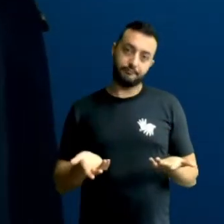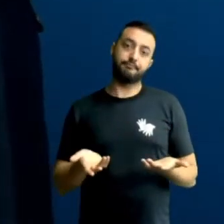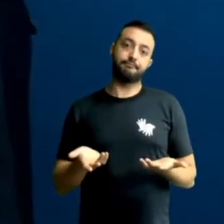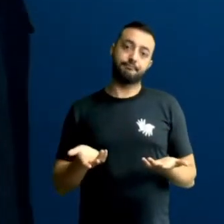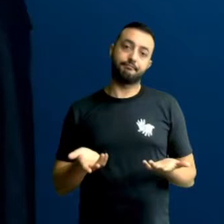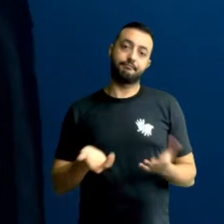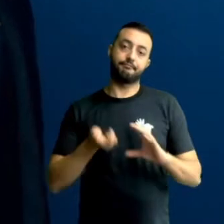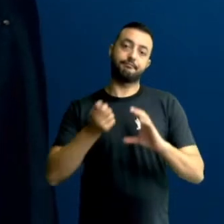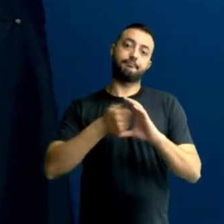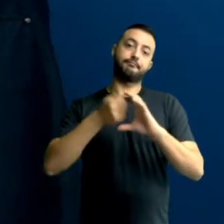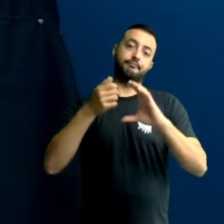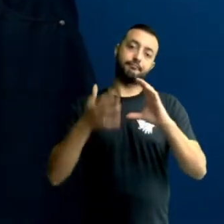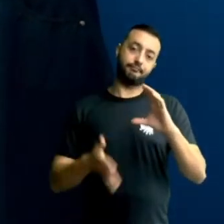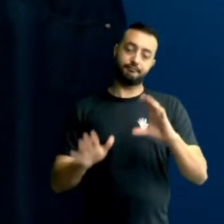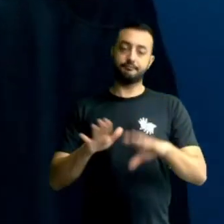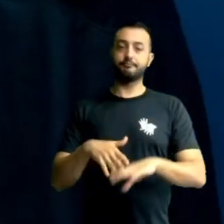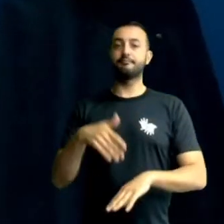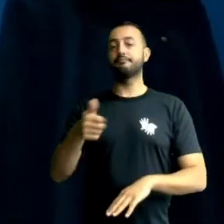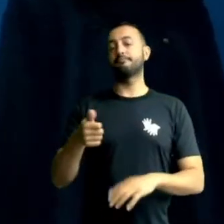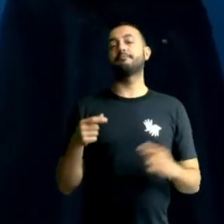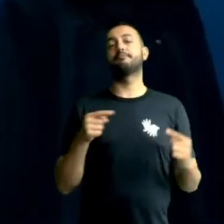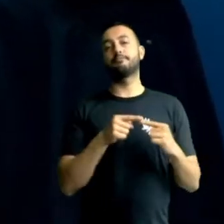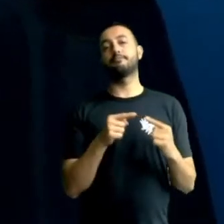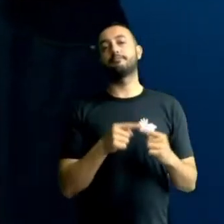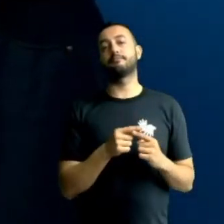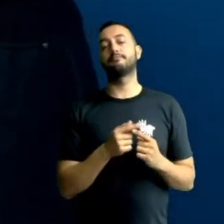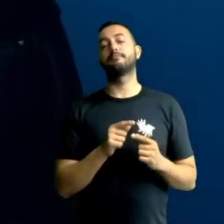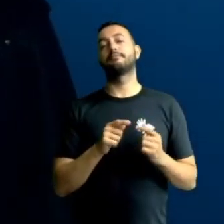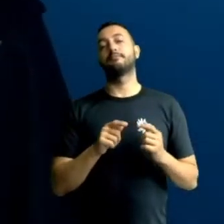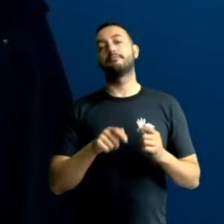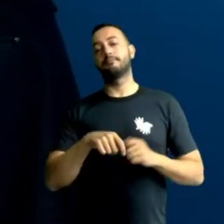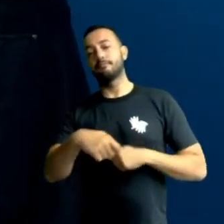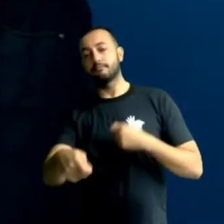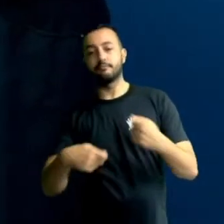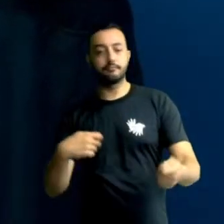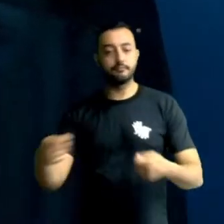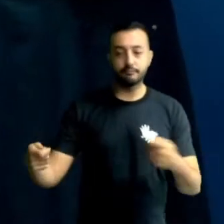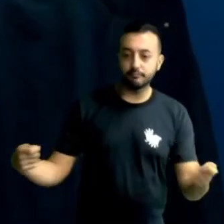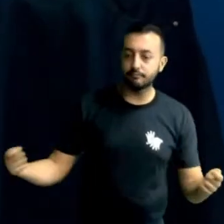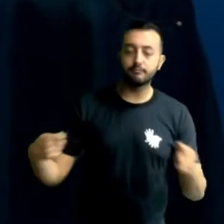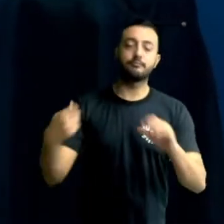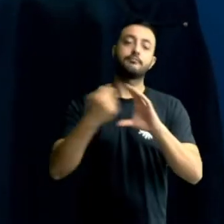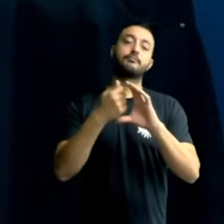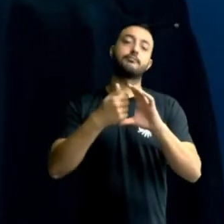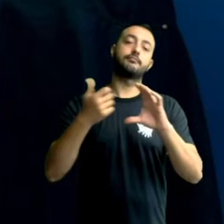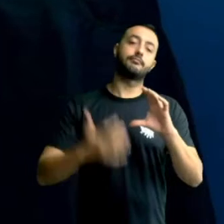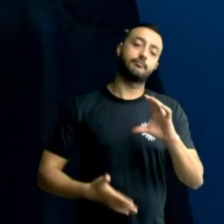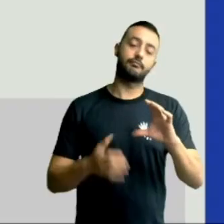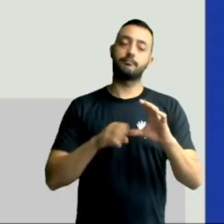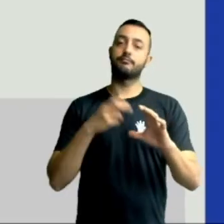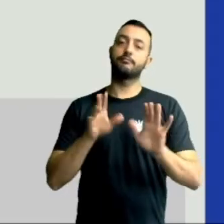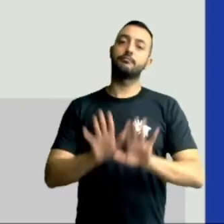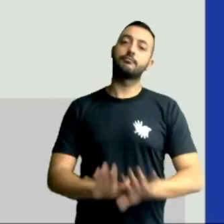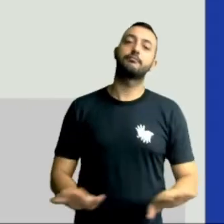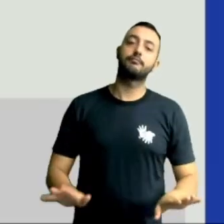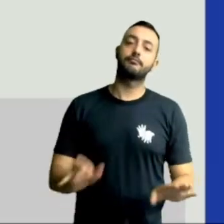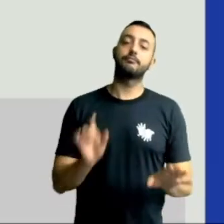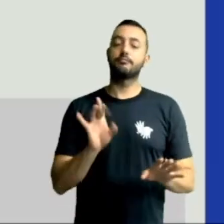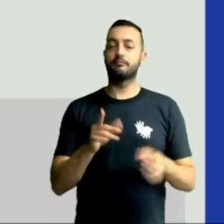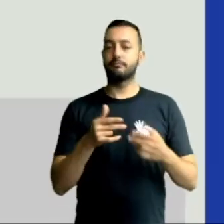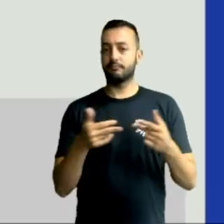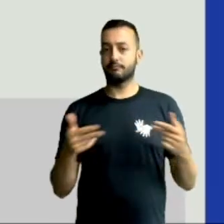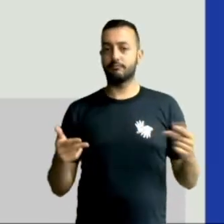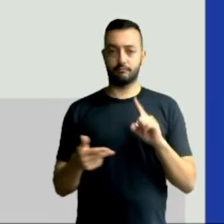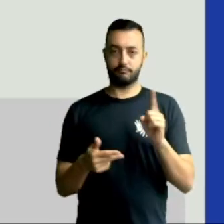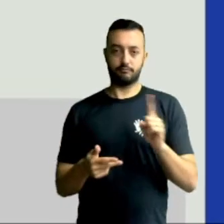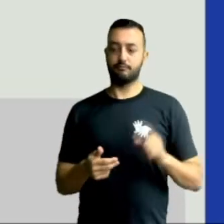característica é melhor, porque serve aí para atribuir, né, uma característica ou estado e não somente uma qualidade.